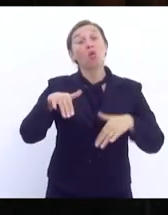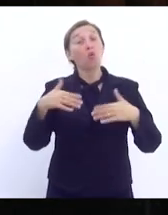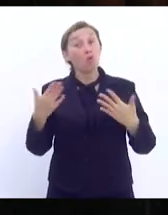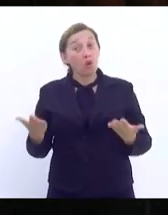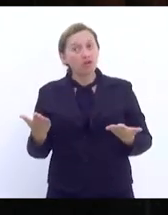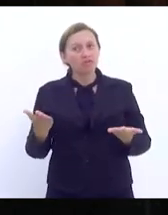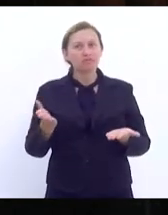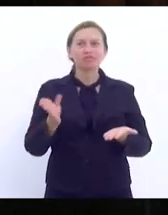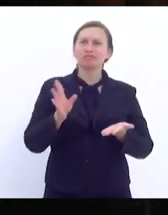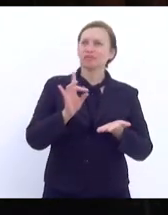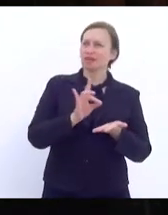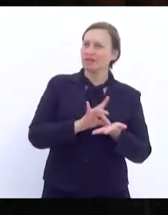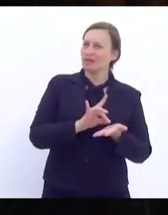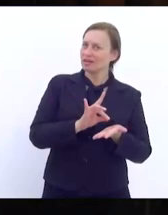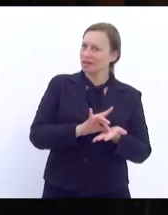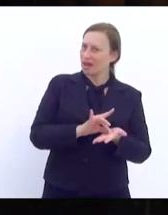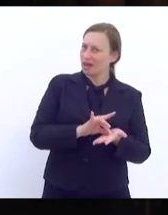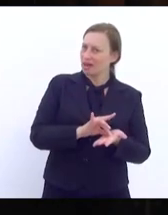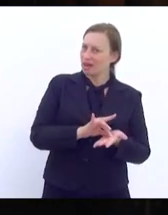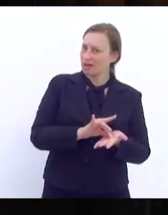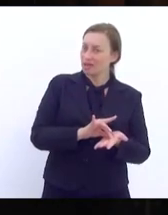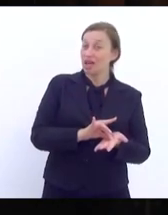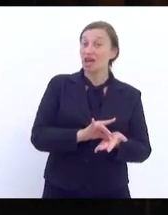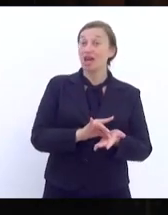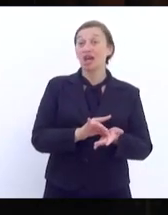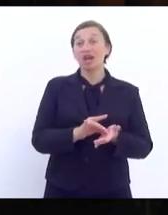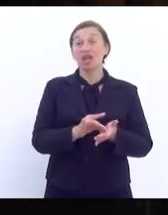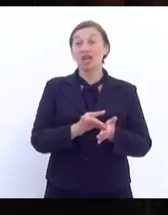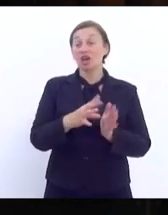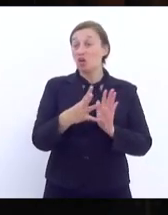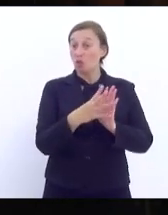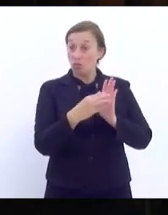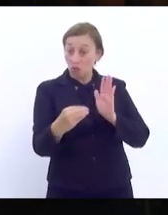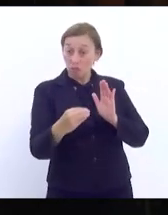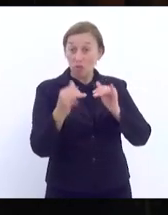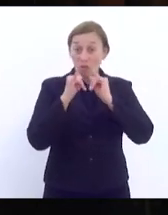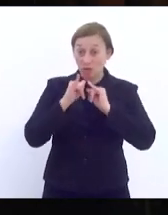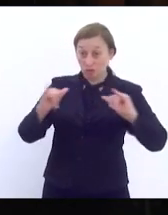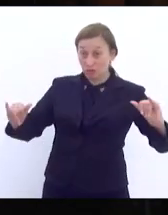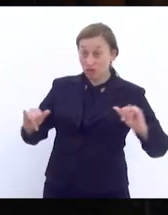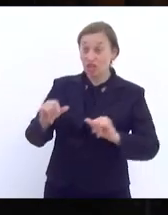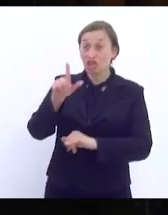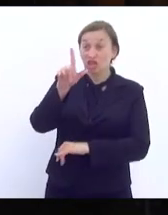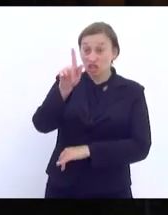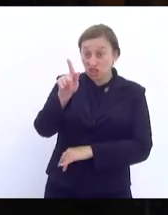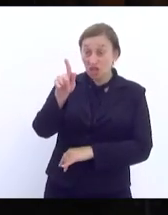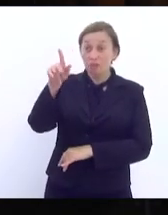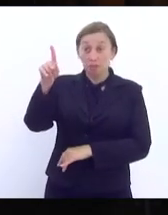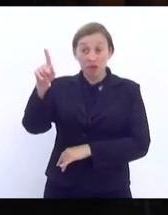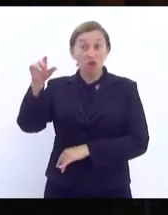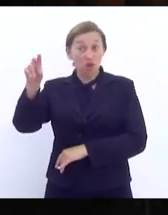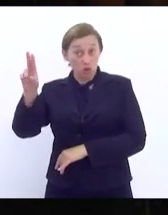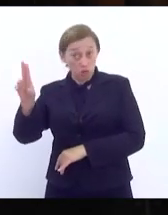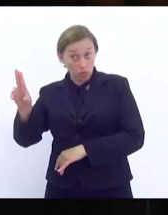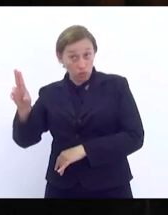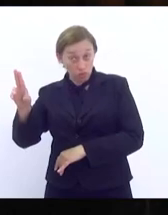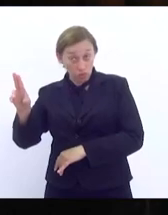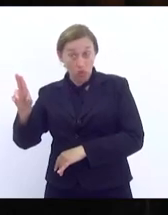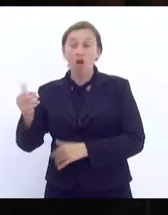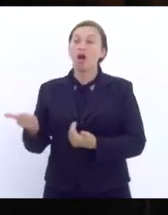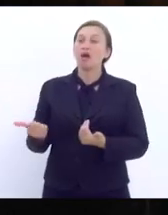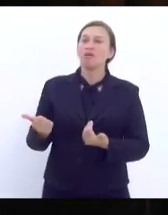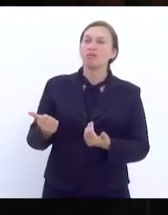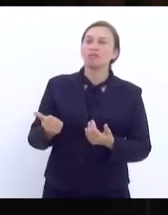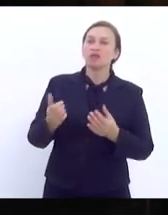ele Reproduzir uma notícia dada pelo G1 pelo metrópoles pela coletiva de